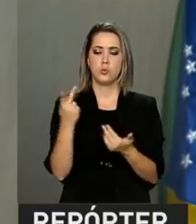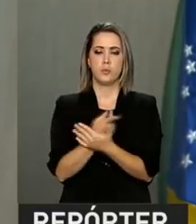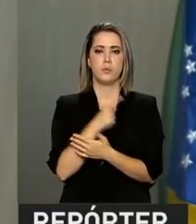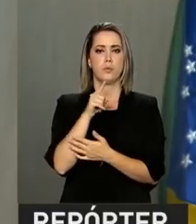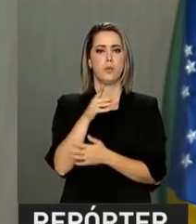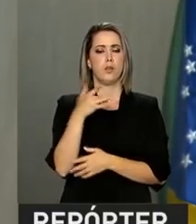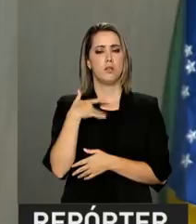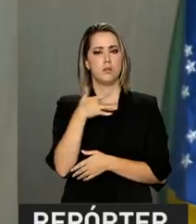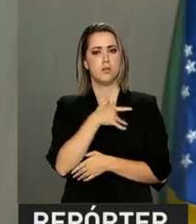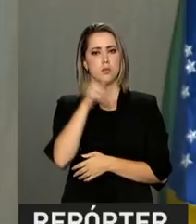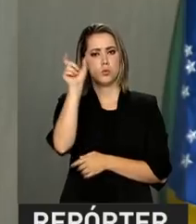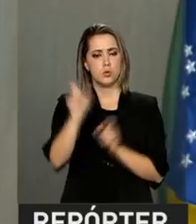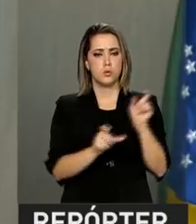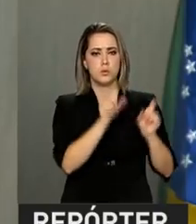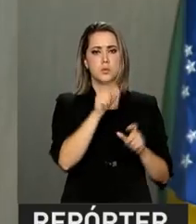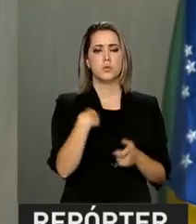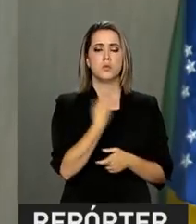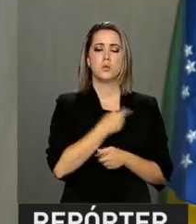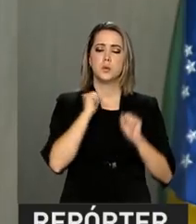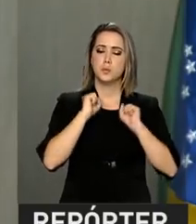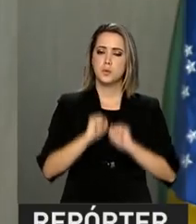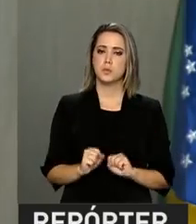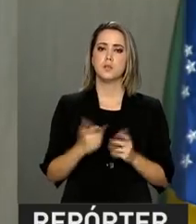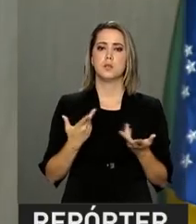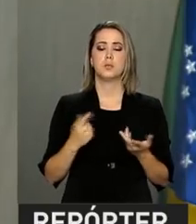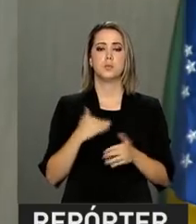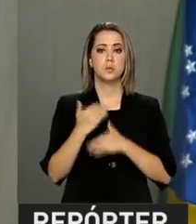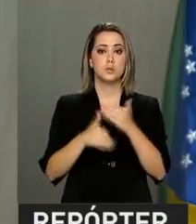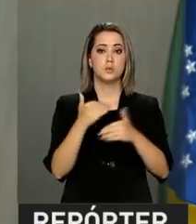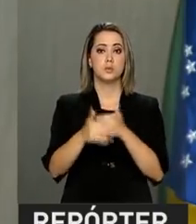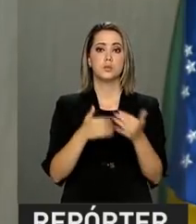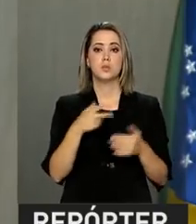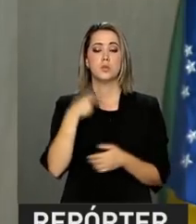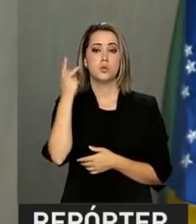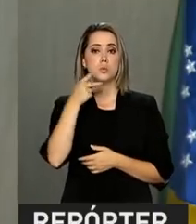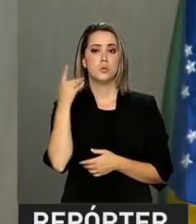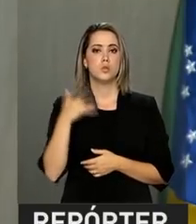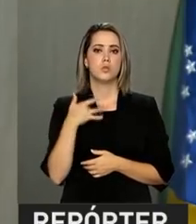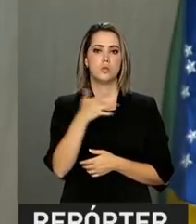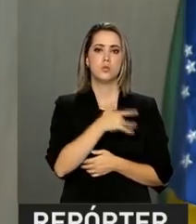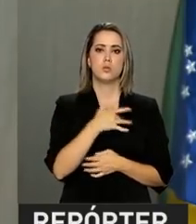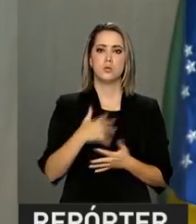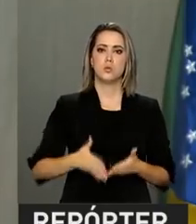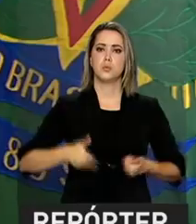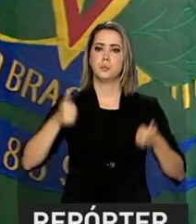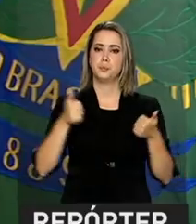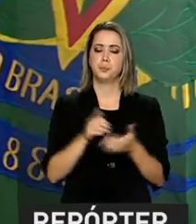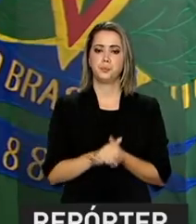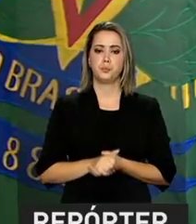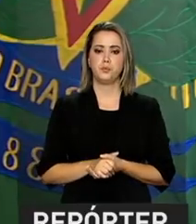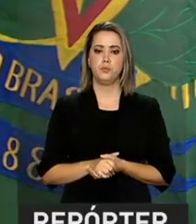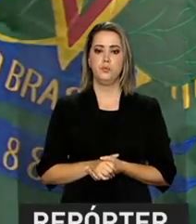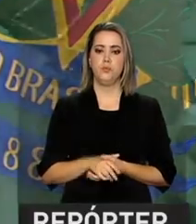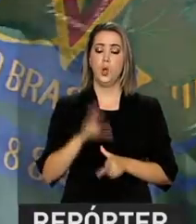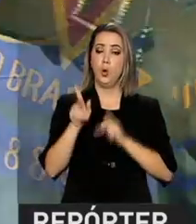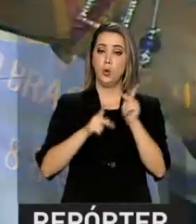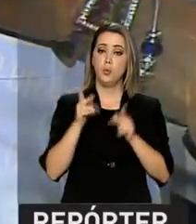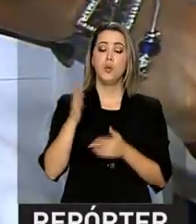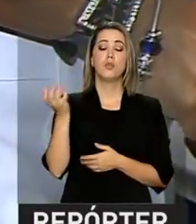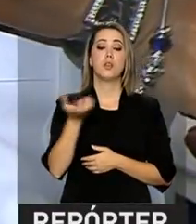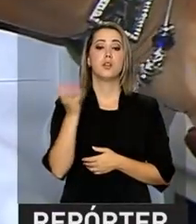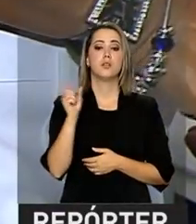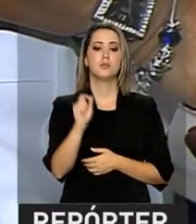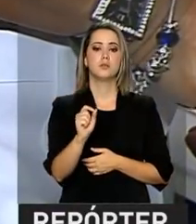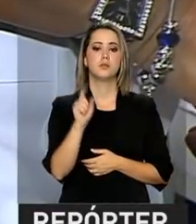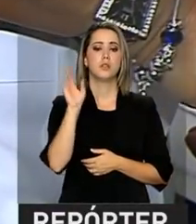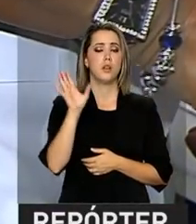dos brasileiros, para que nós possamos fazer um desenvolvimento de uma política de saúde cada vez mais adequada. O que o povo brasileiro quer,